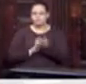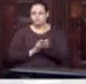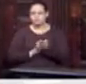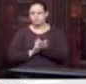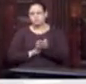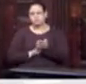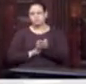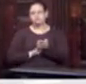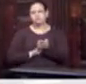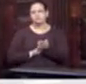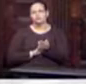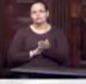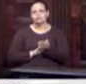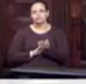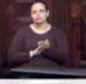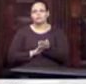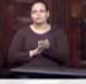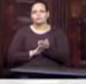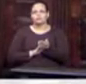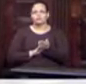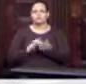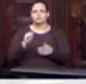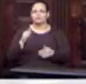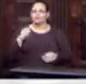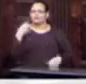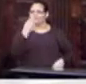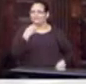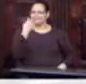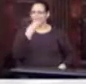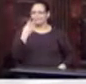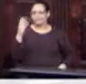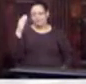póstuma ao Barbosão, era um grande músico,